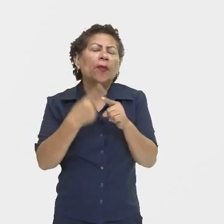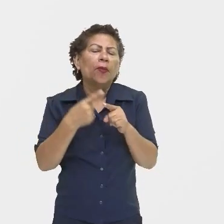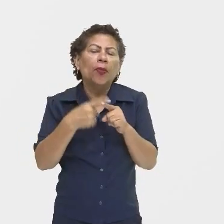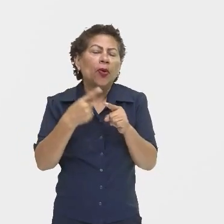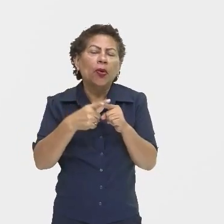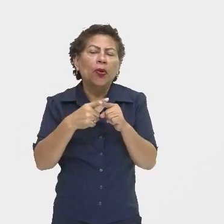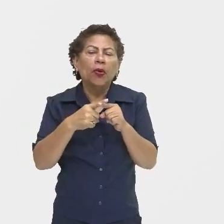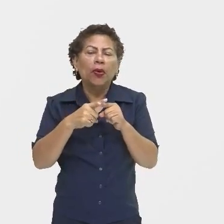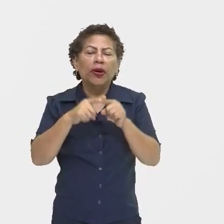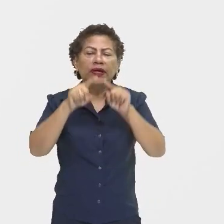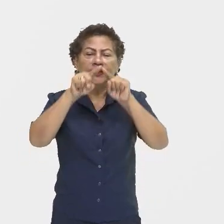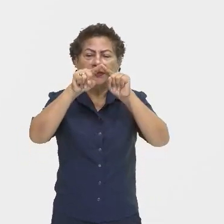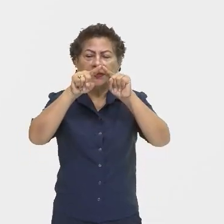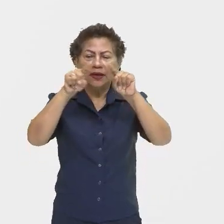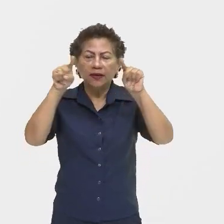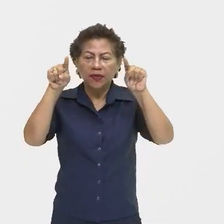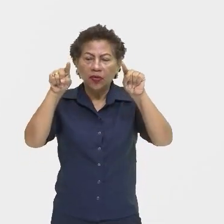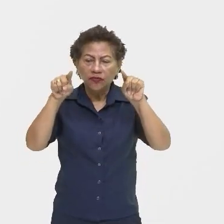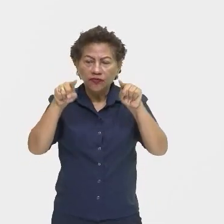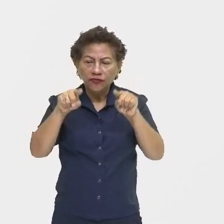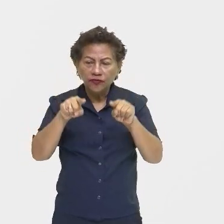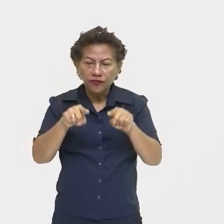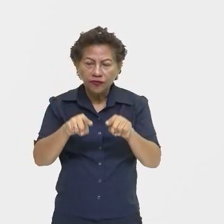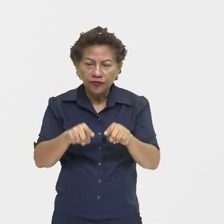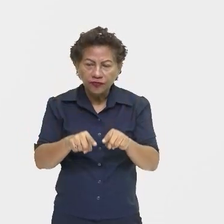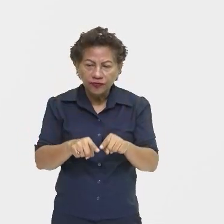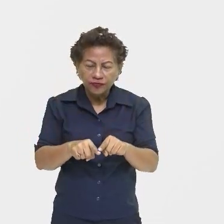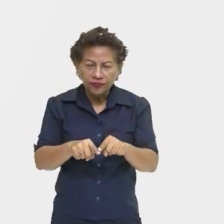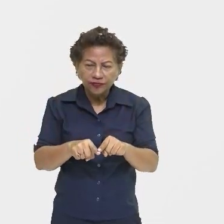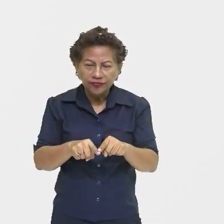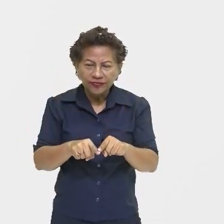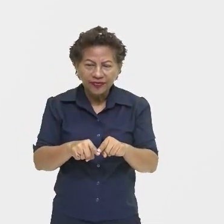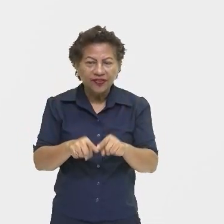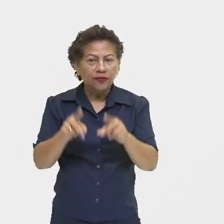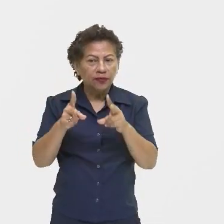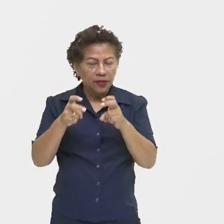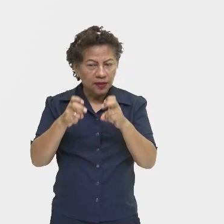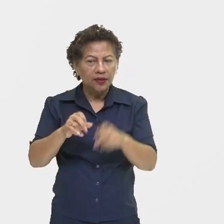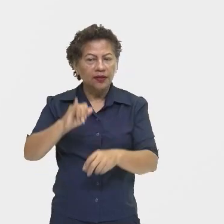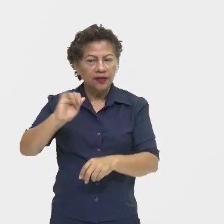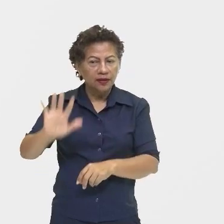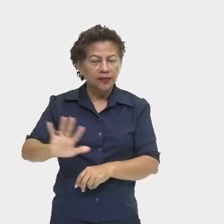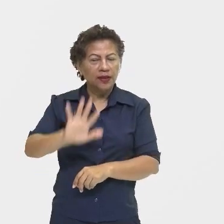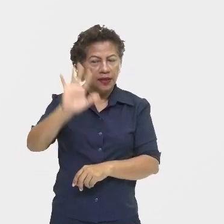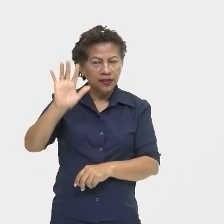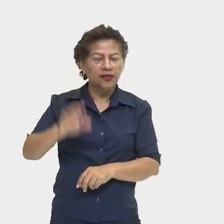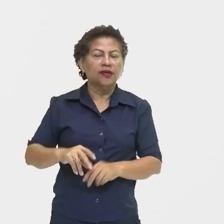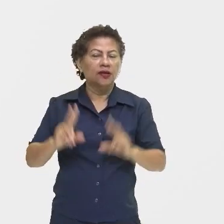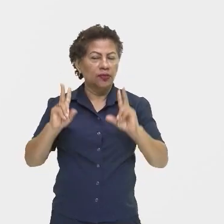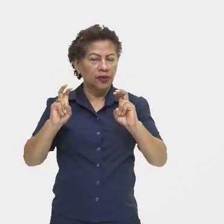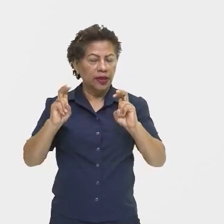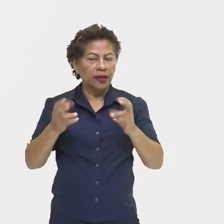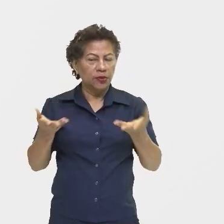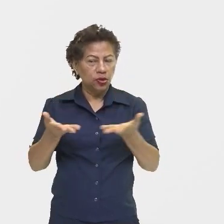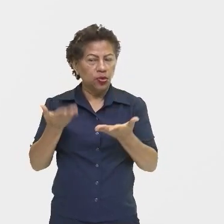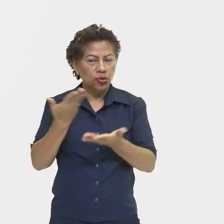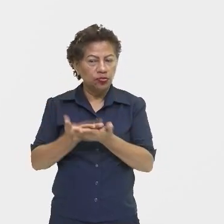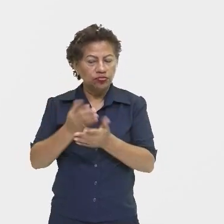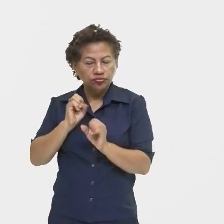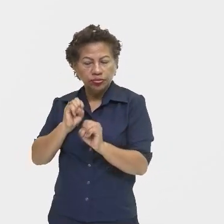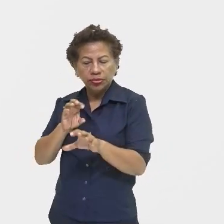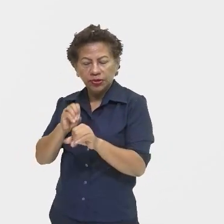se afunilando, né? Então, a gente tem aí um mapa mundi e a temática da nossa aula, né?